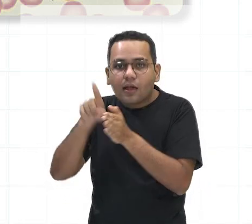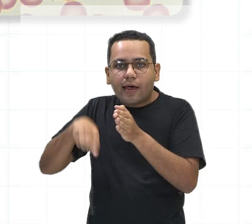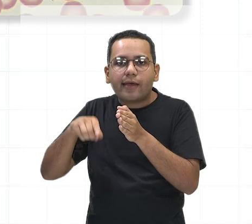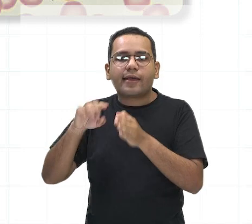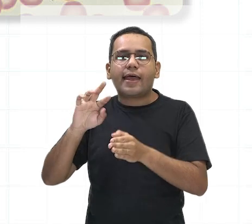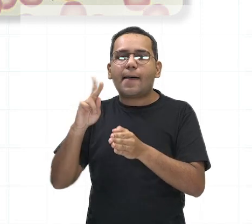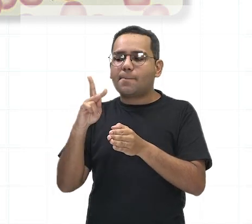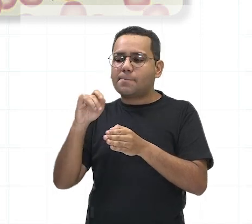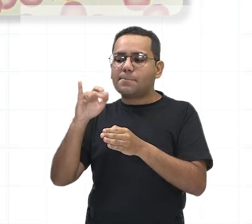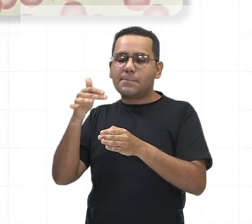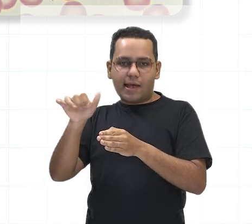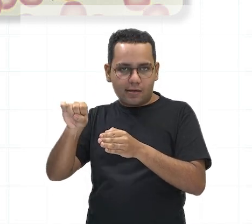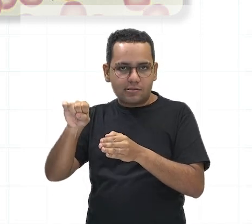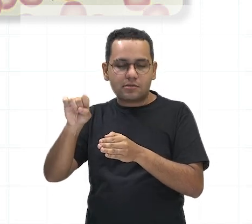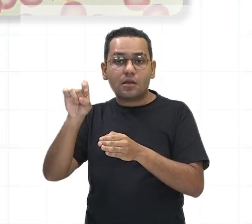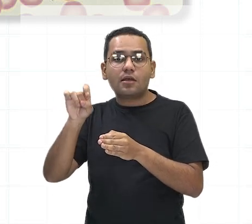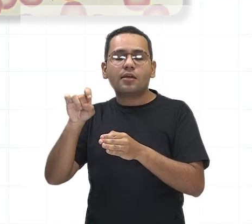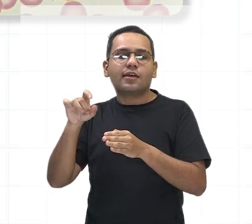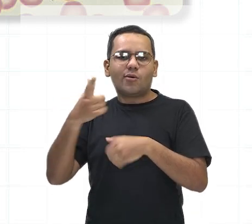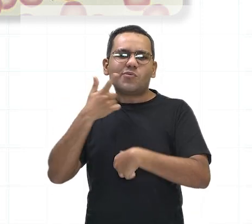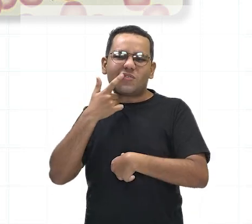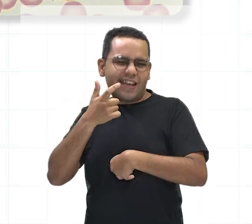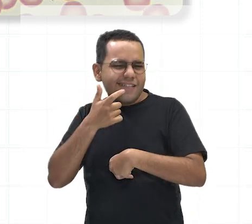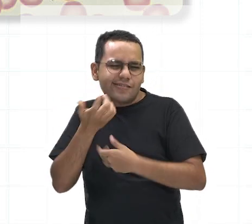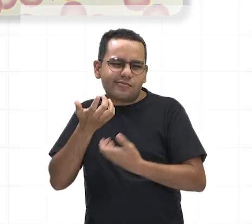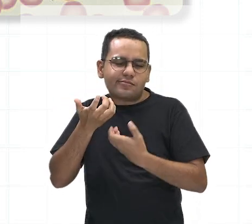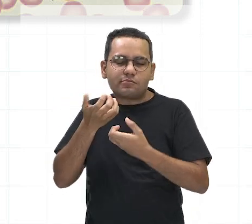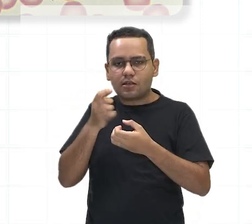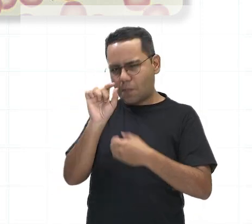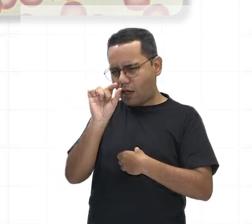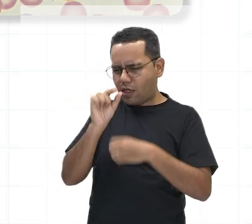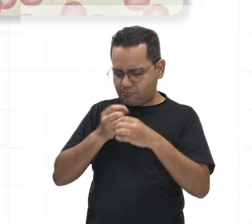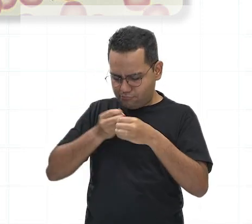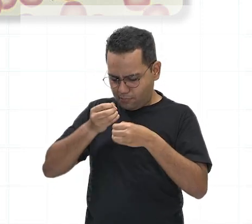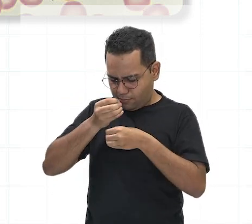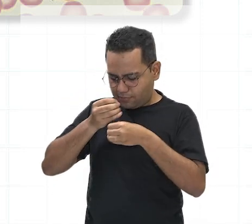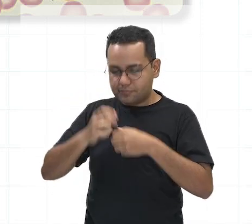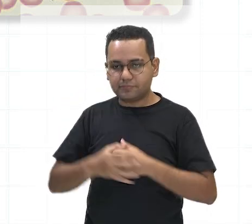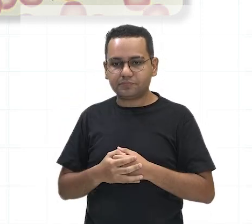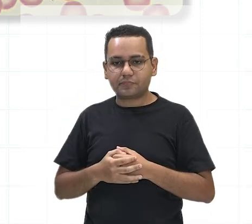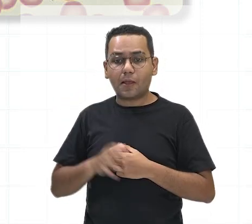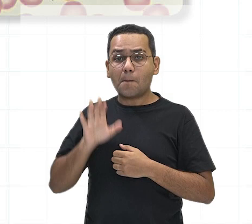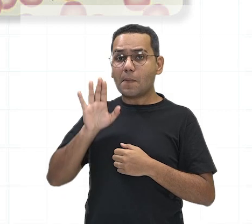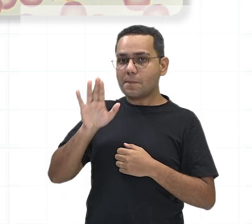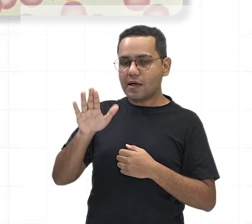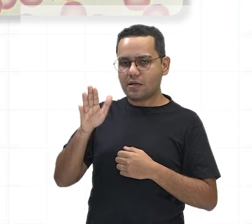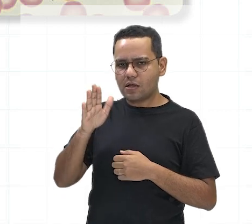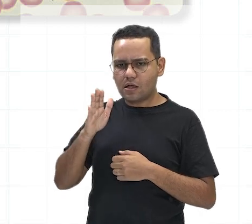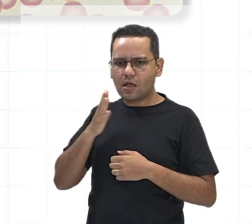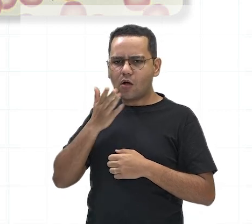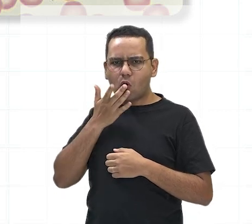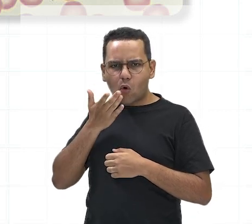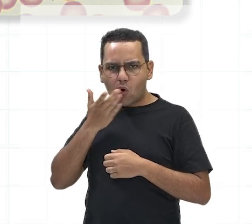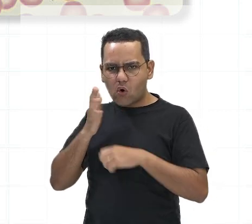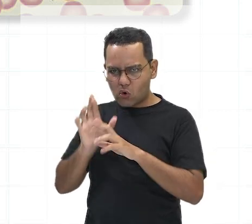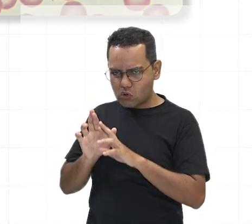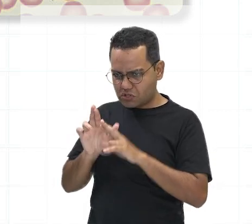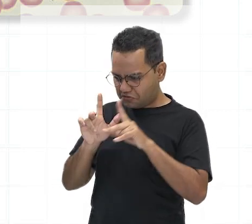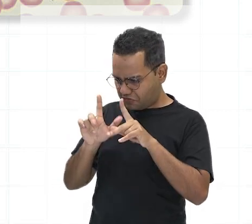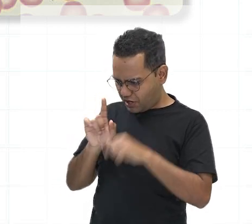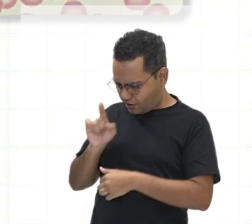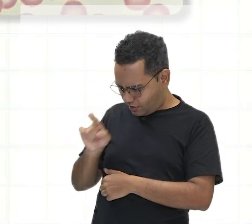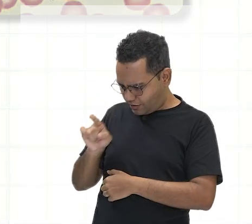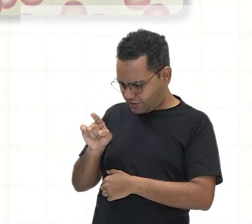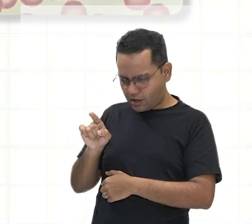São as células ali vermelhas do nosso sangue. E naquela imagem que a gente está visualizando ali em